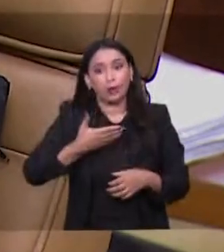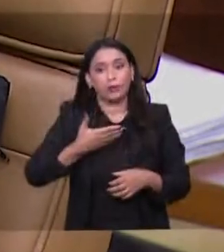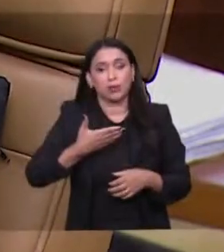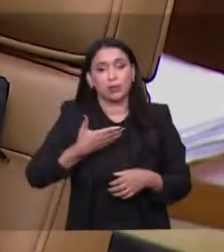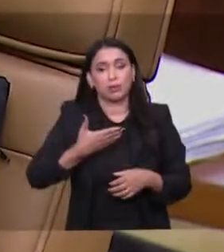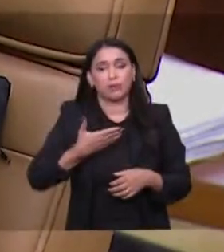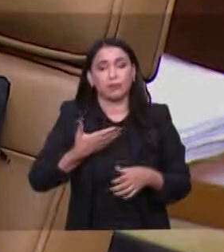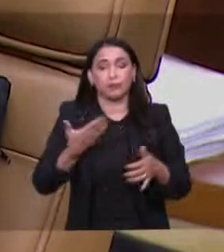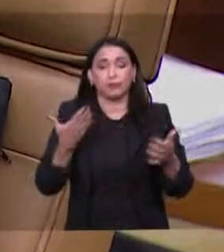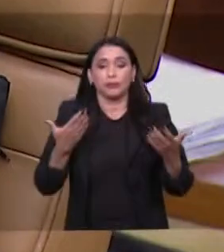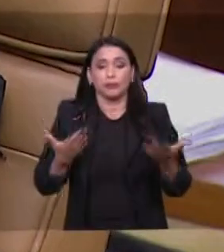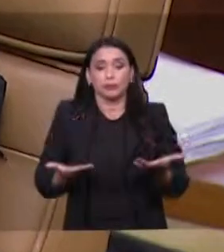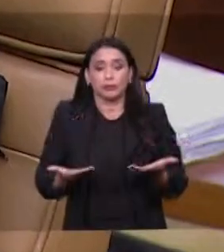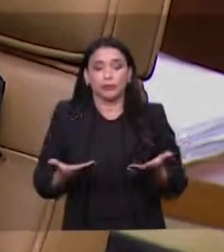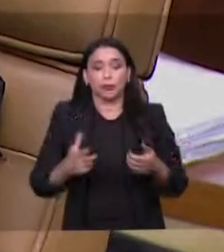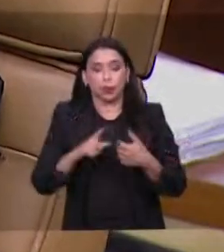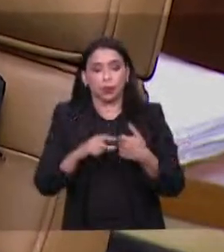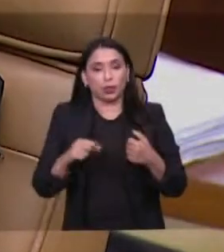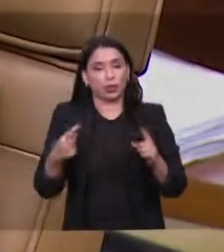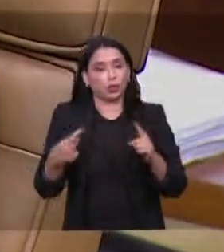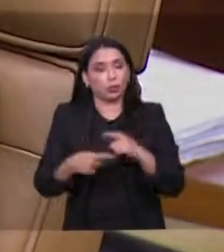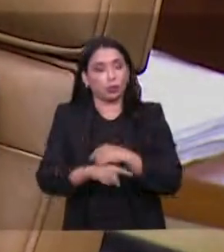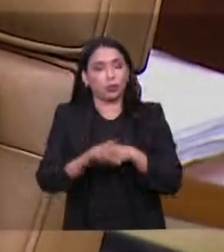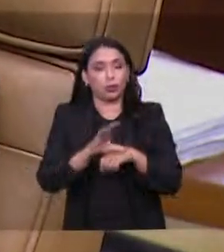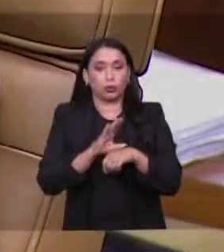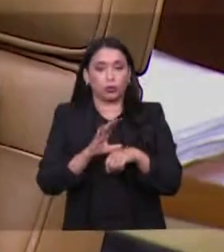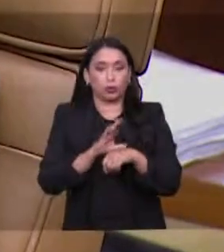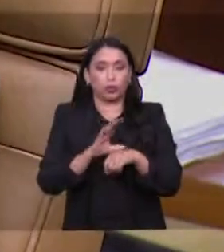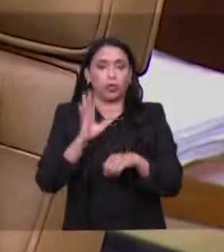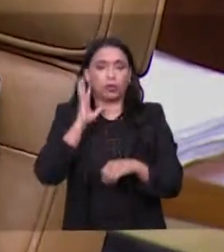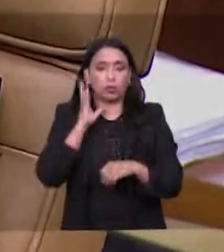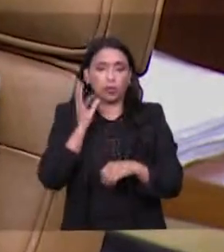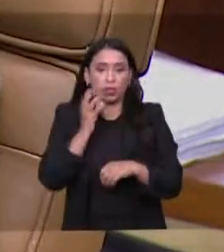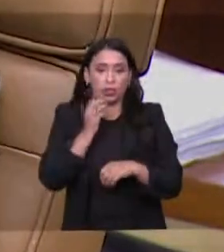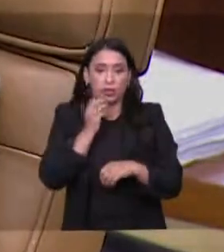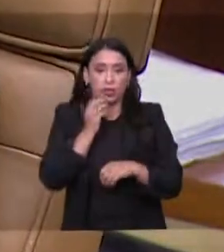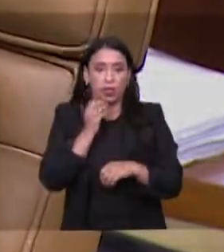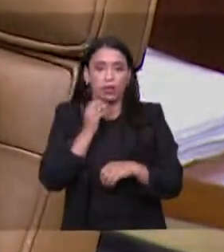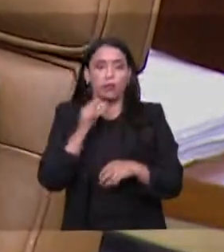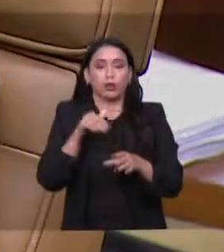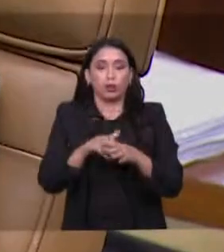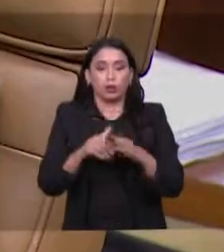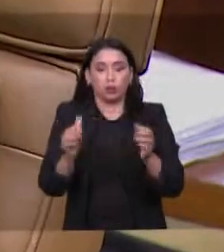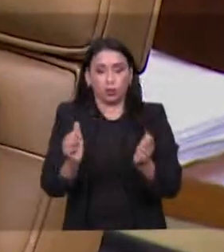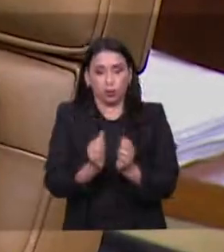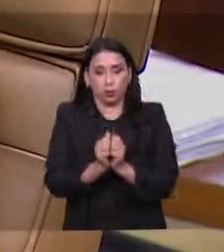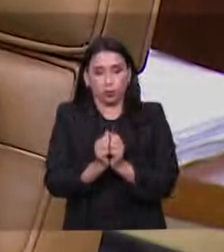aqui declarei o artigo inconstitucional e o ministro Dias Toffoli me acompanha.